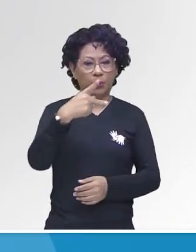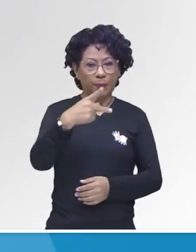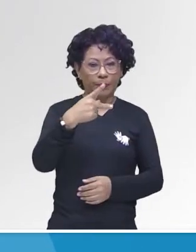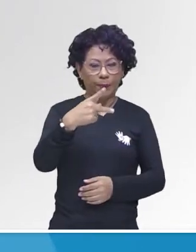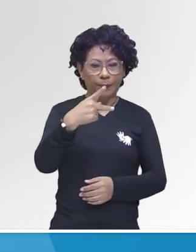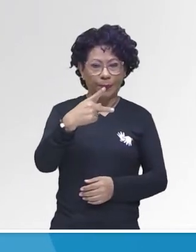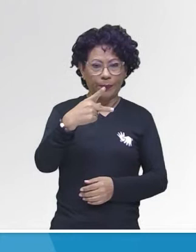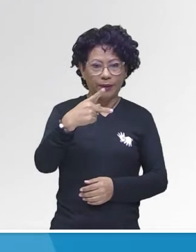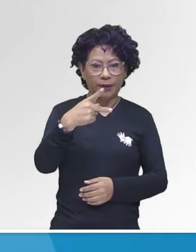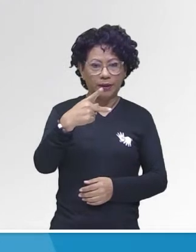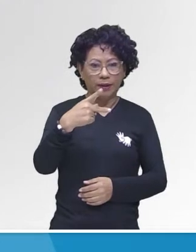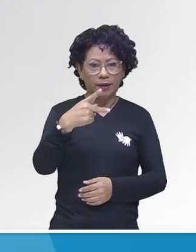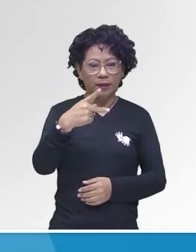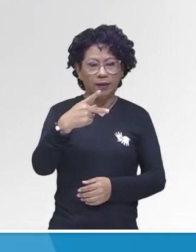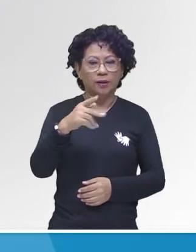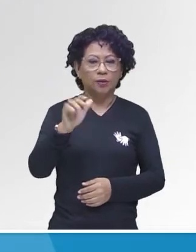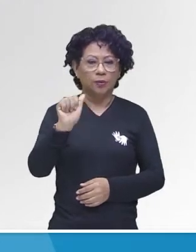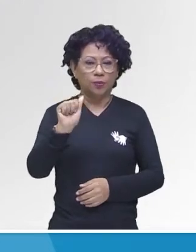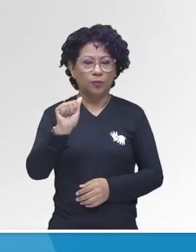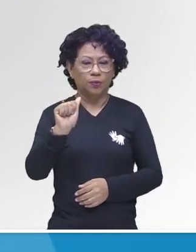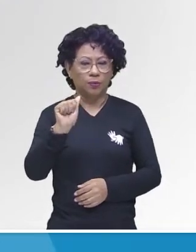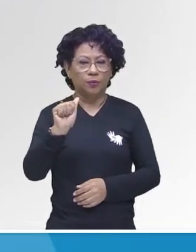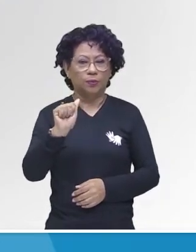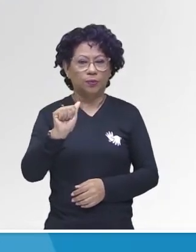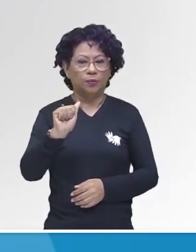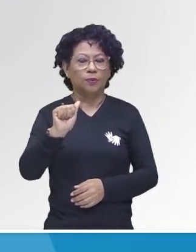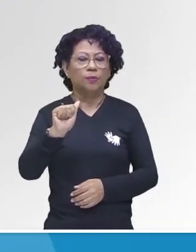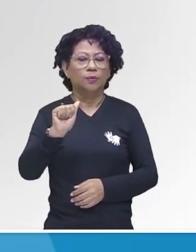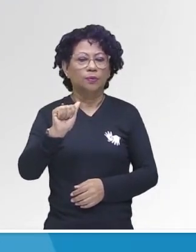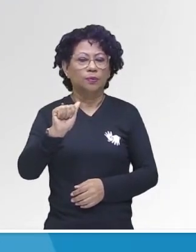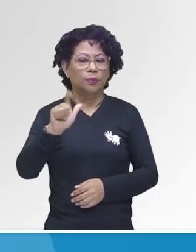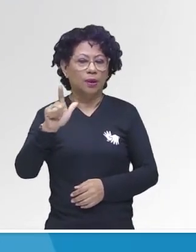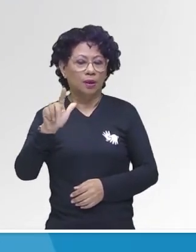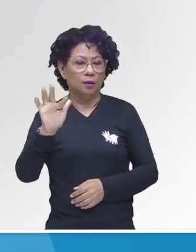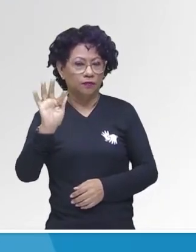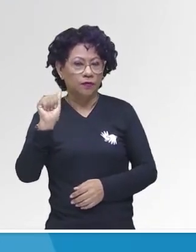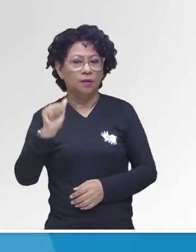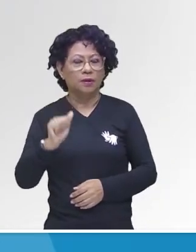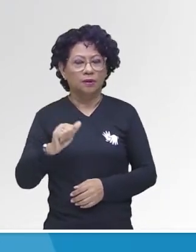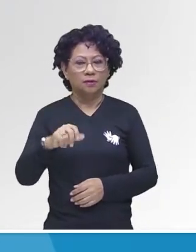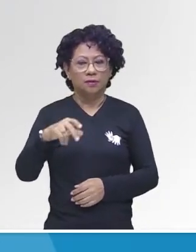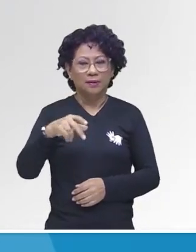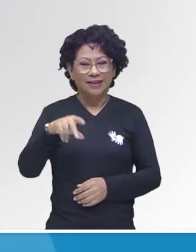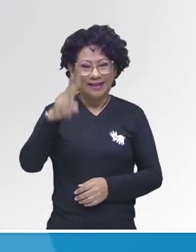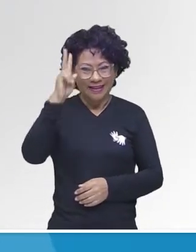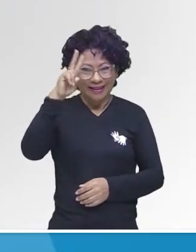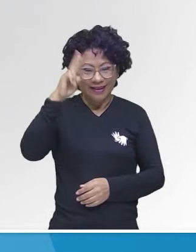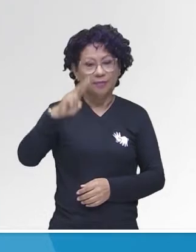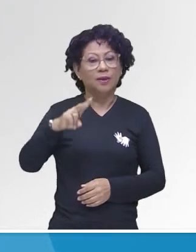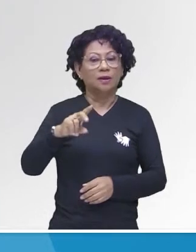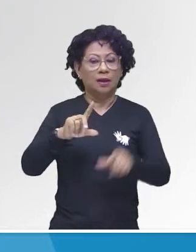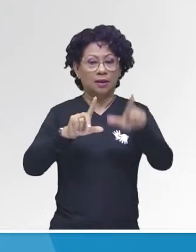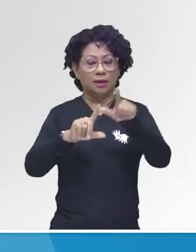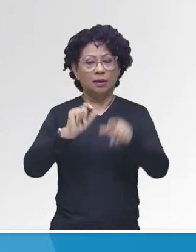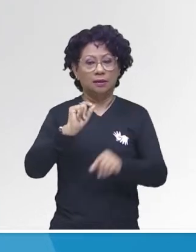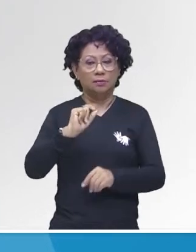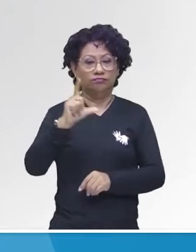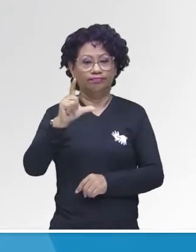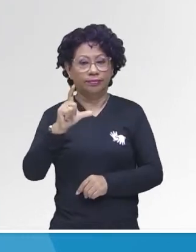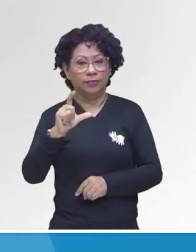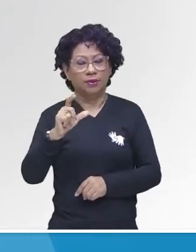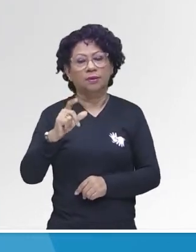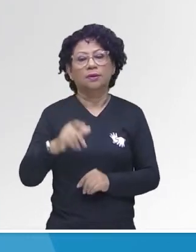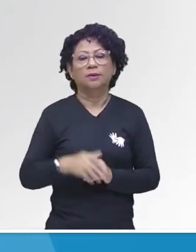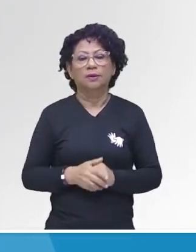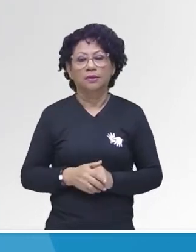plano alfa, lembrando que ponto a gente nomeia com letras maiúsculas no nosso alfabeto e plano a gente